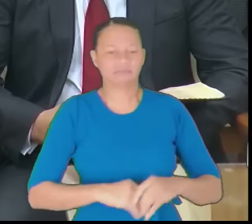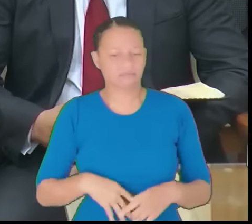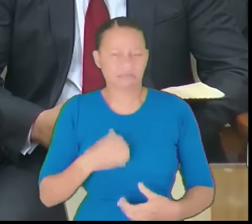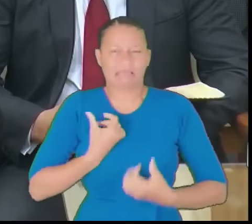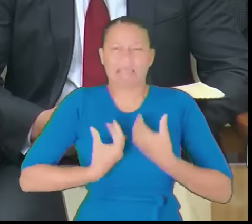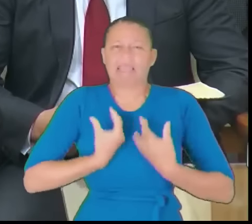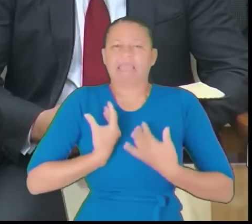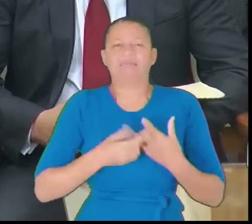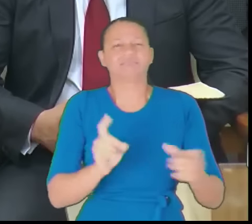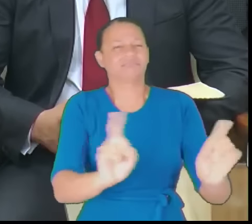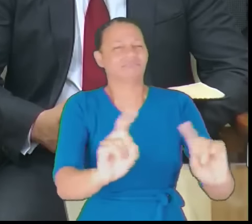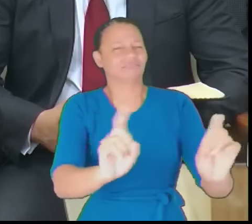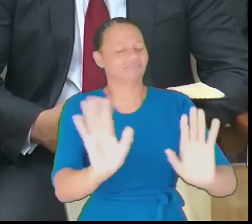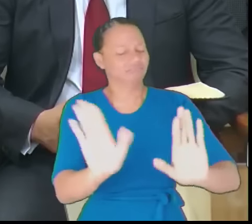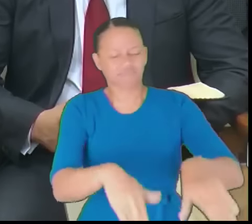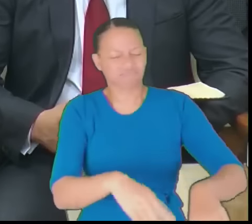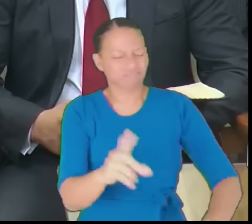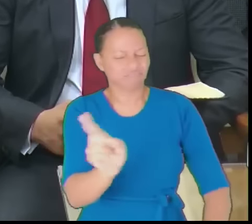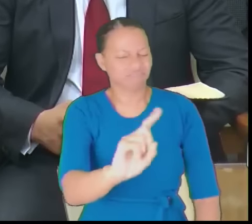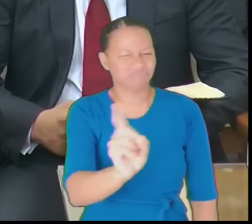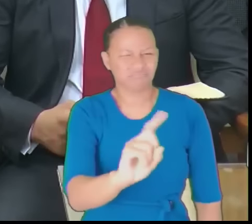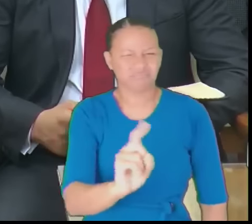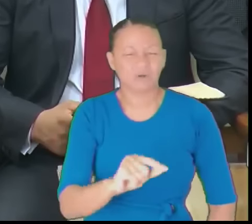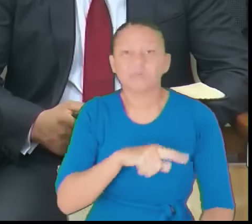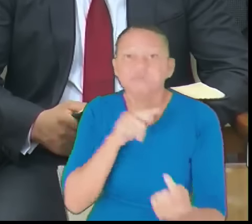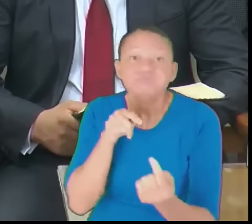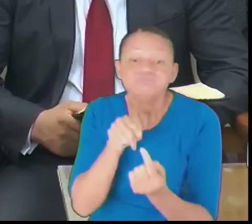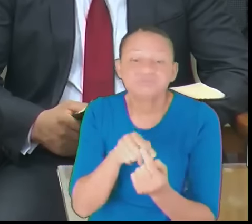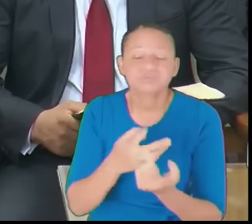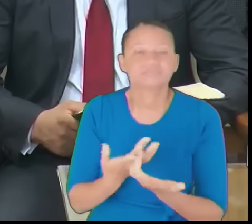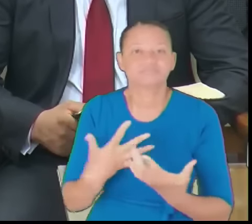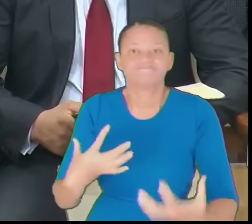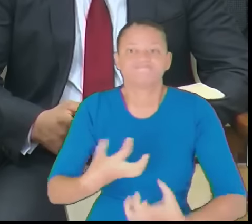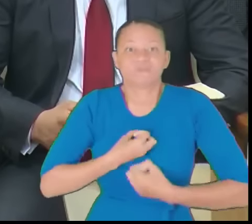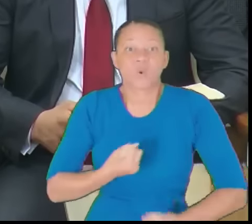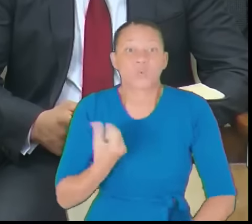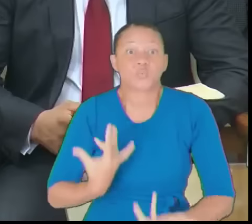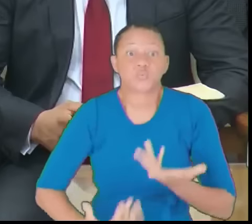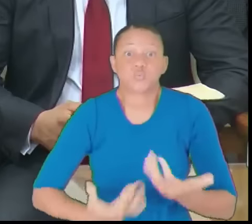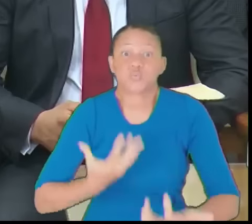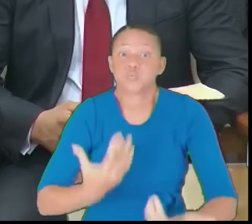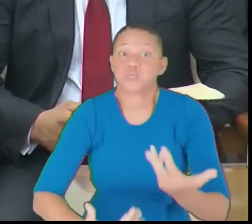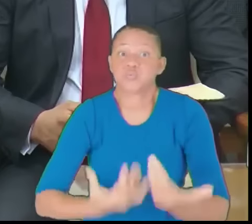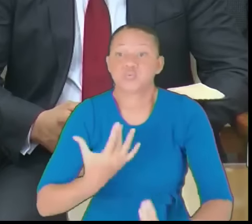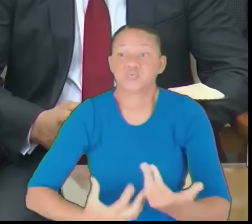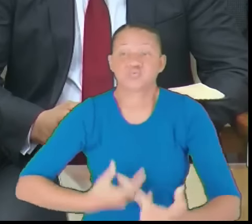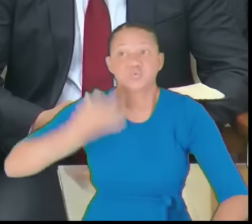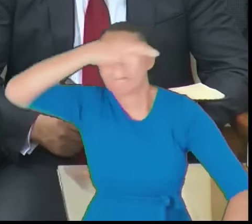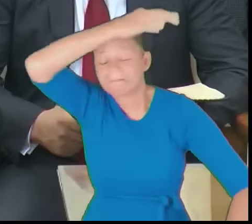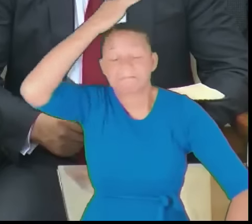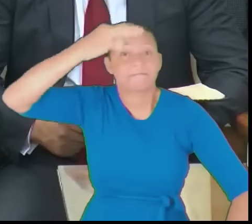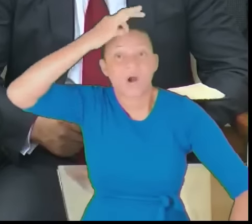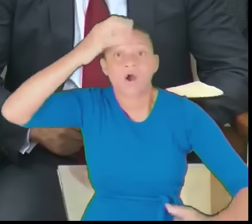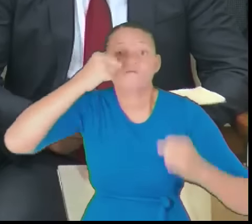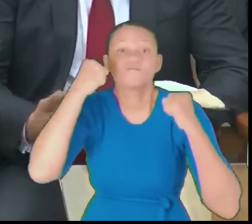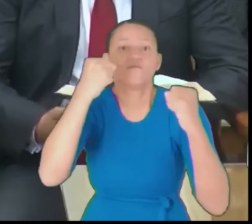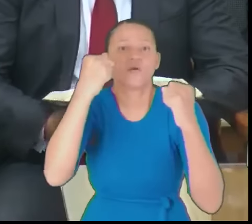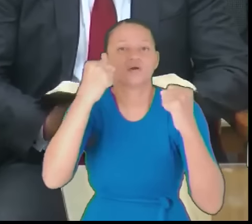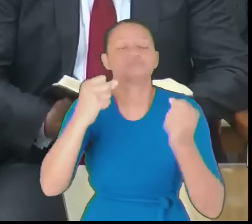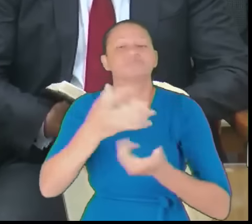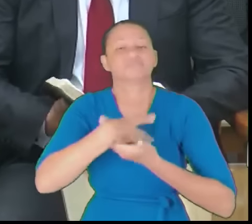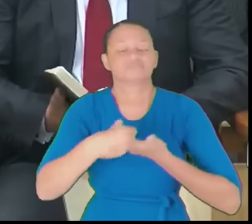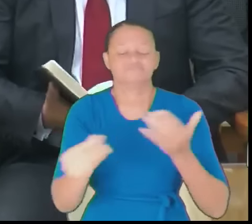assanhado. Não, senhor. O objetivo do Espírito é para você sair fervoroso. Aleluia. Quem pode dizer amém em